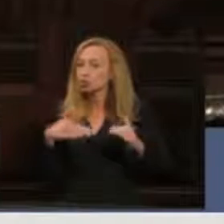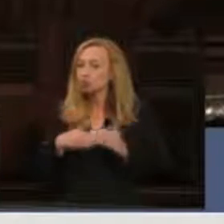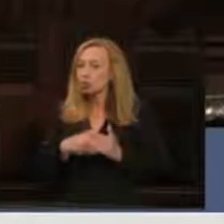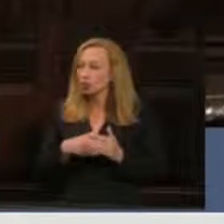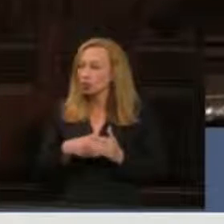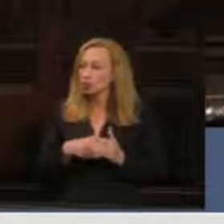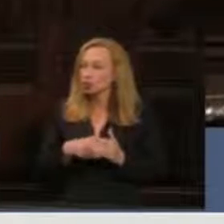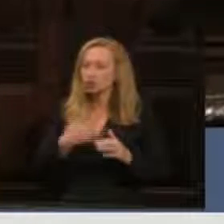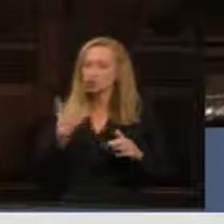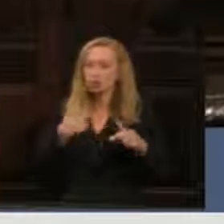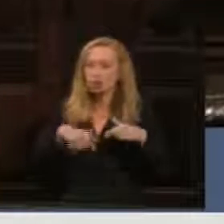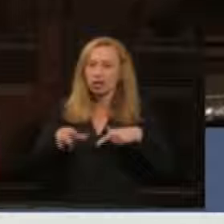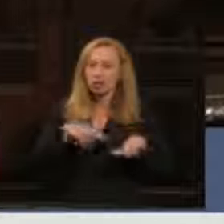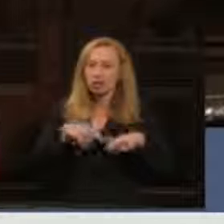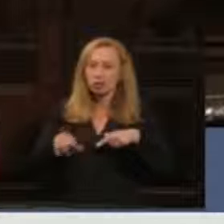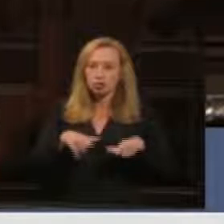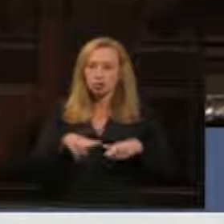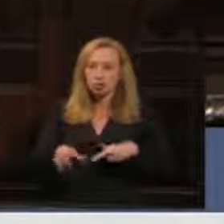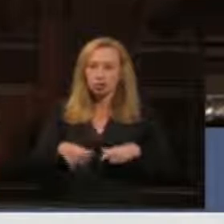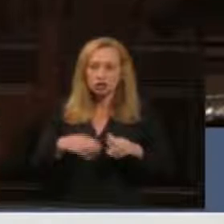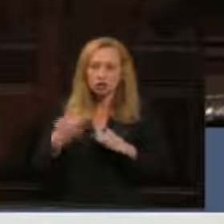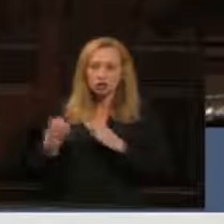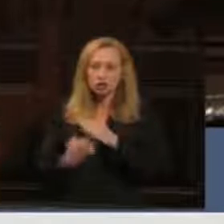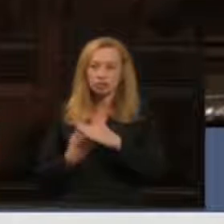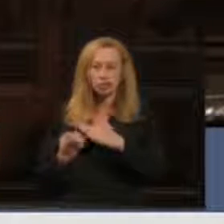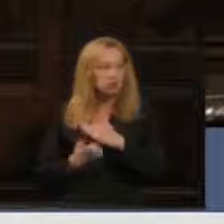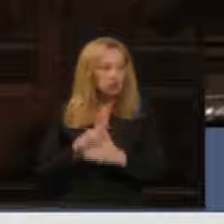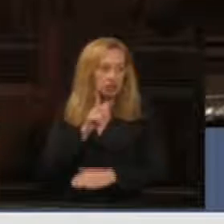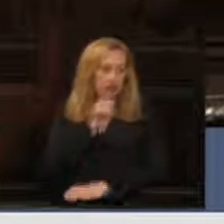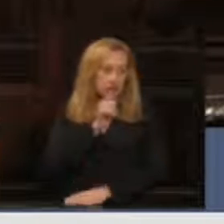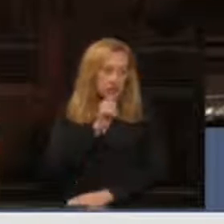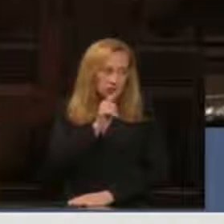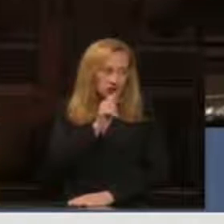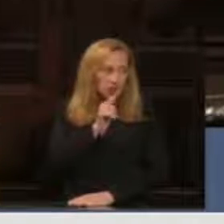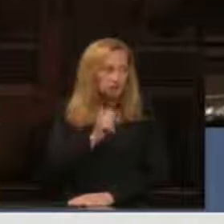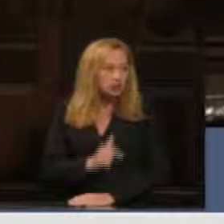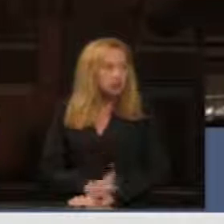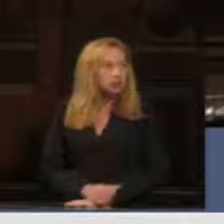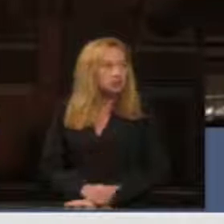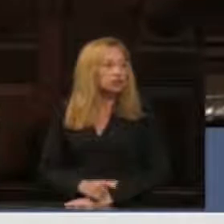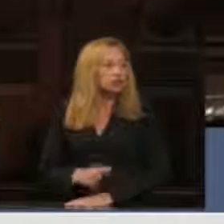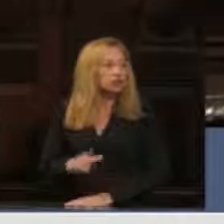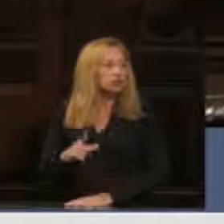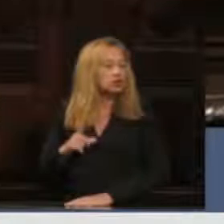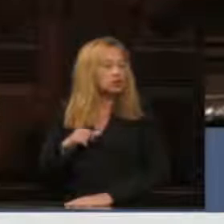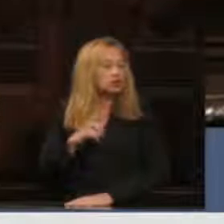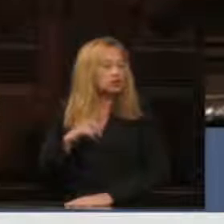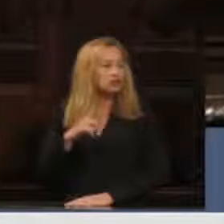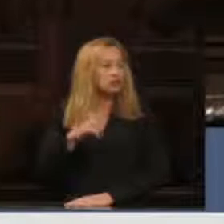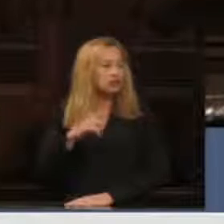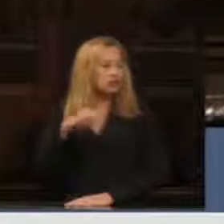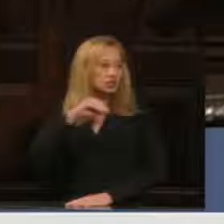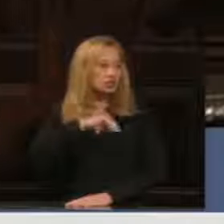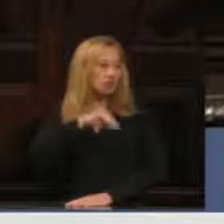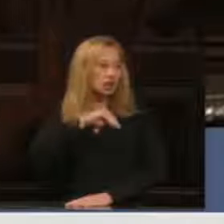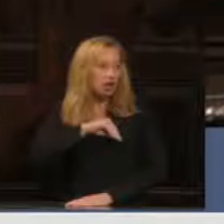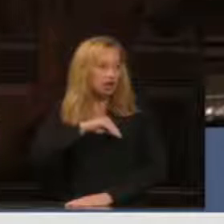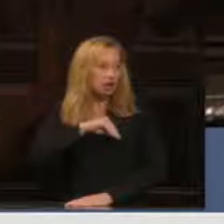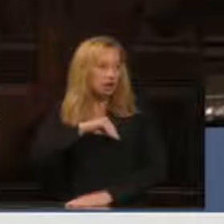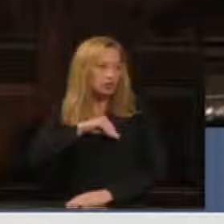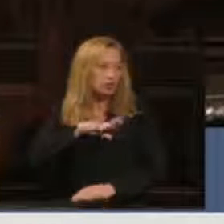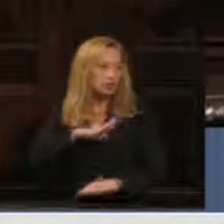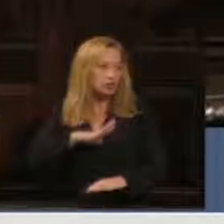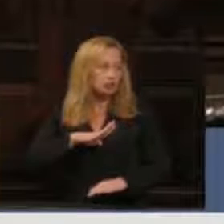da SEDAI que tivessem remuneração superior a 30